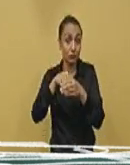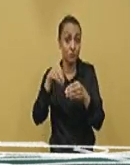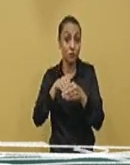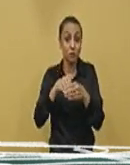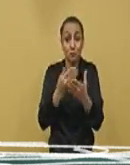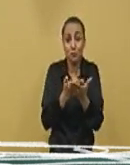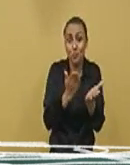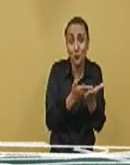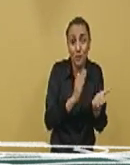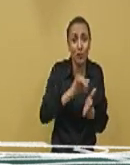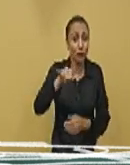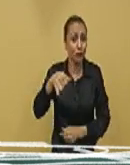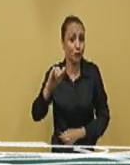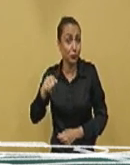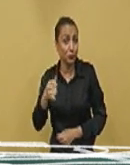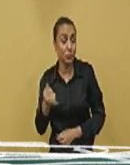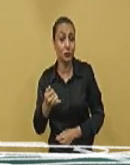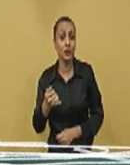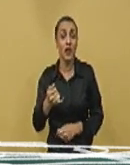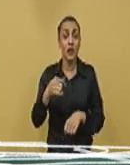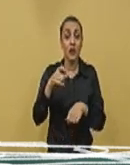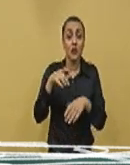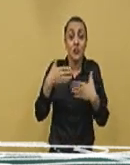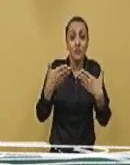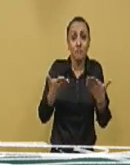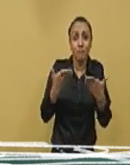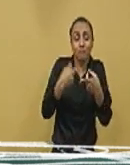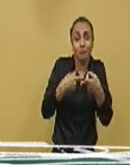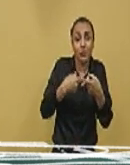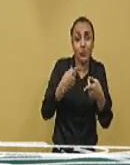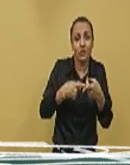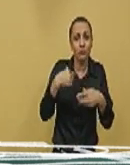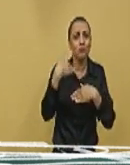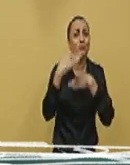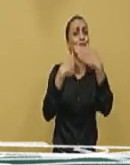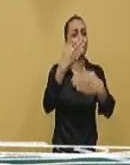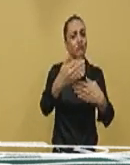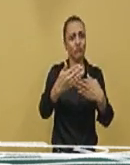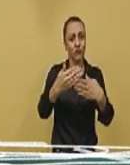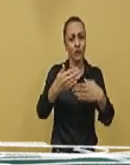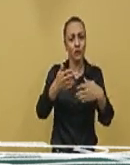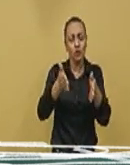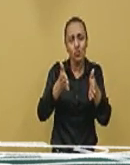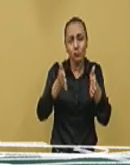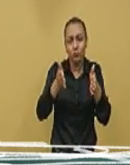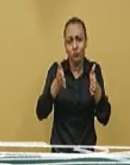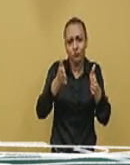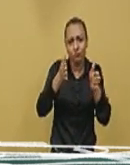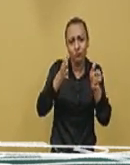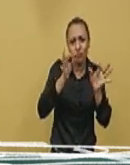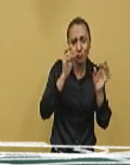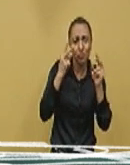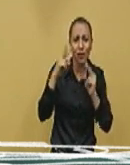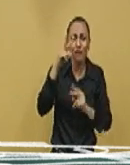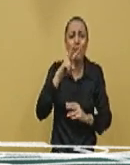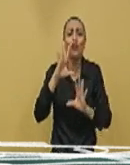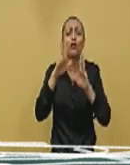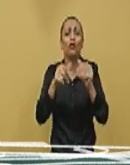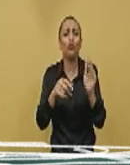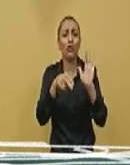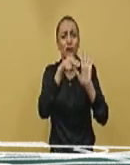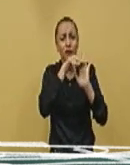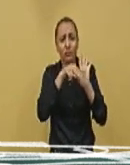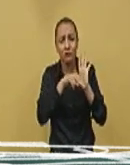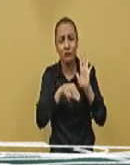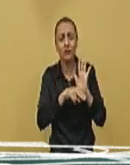perde muitas oportunidades em função de não haver o avanço no processo de revisão das suas normativas e incorporação